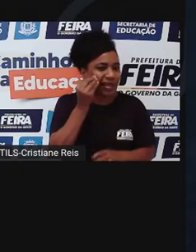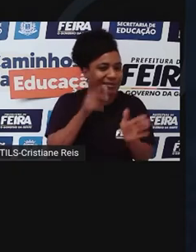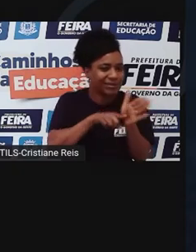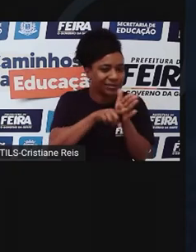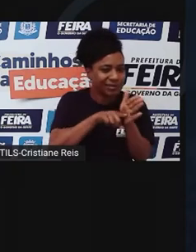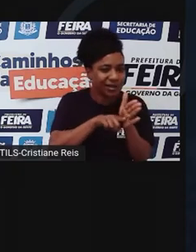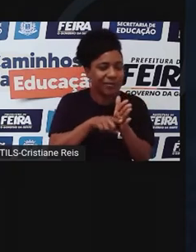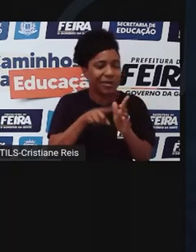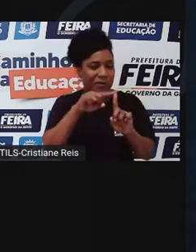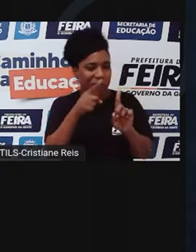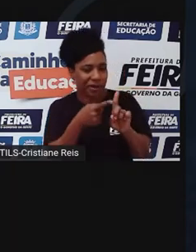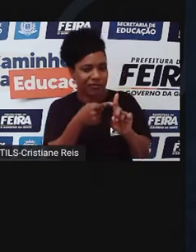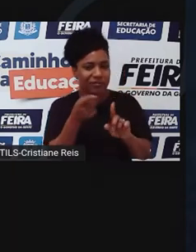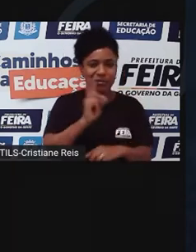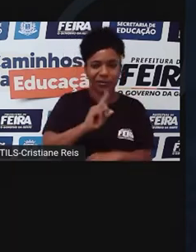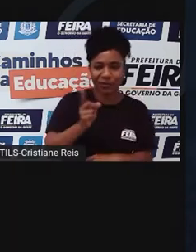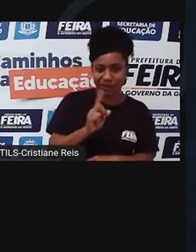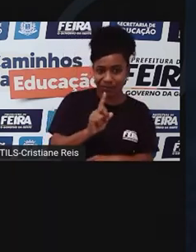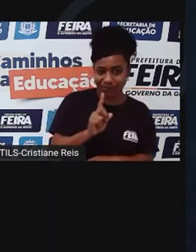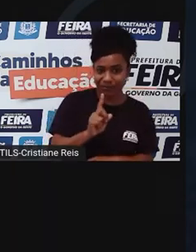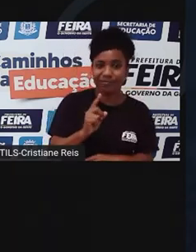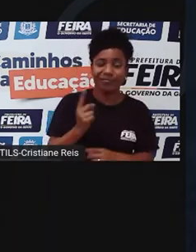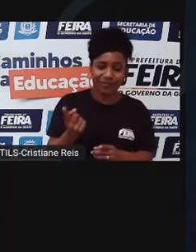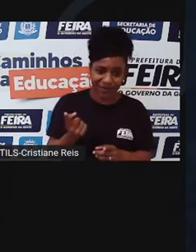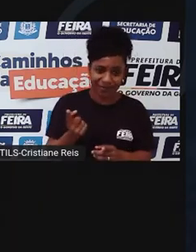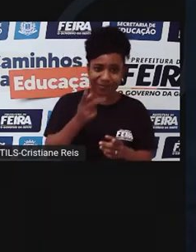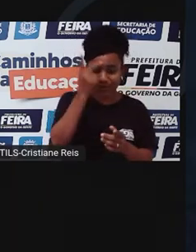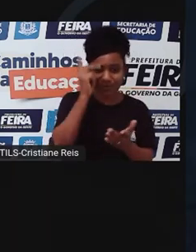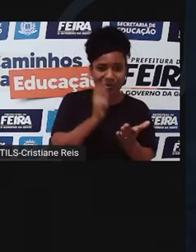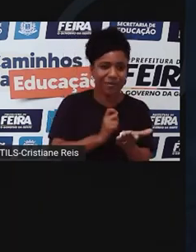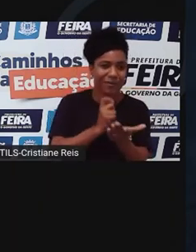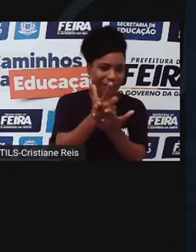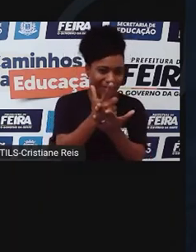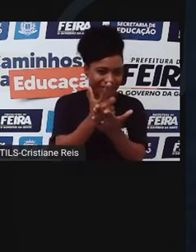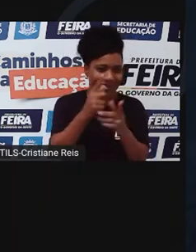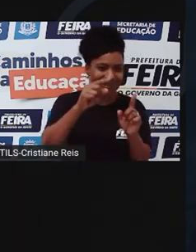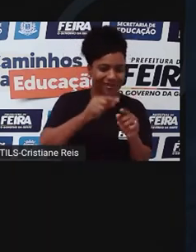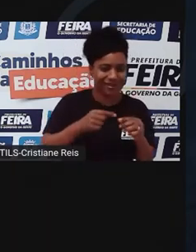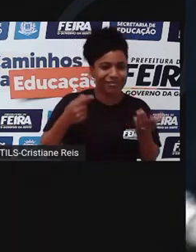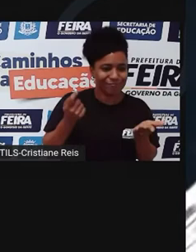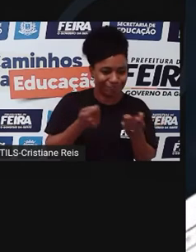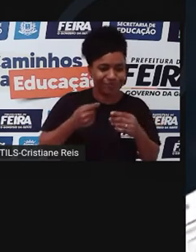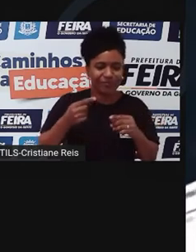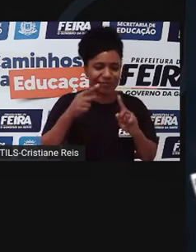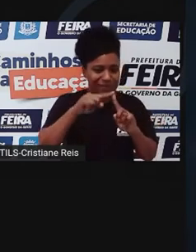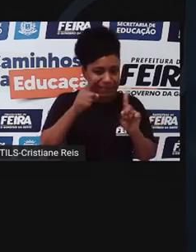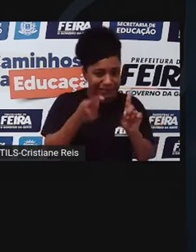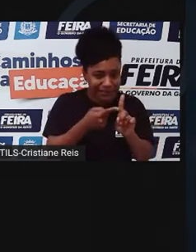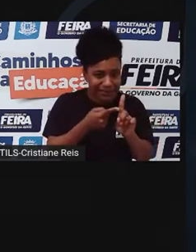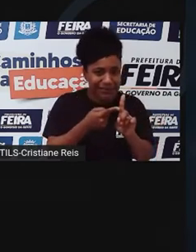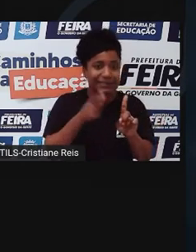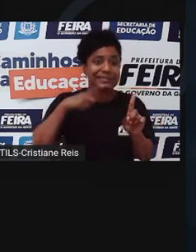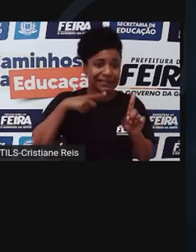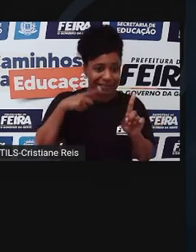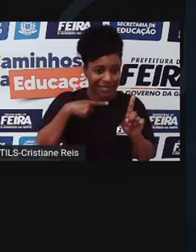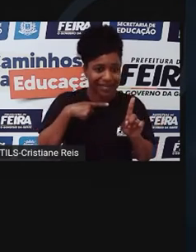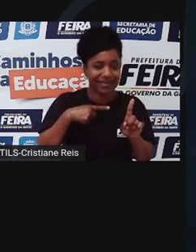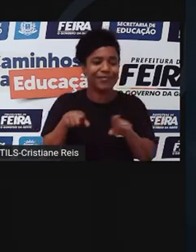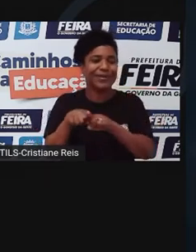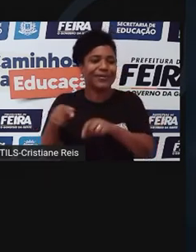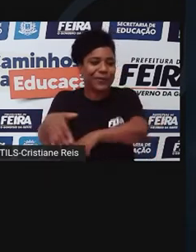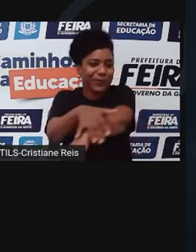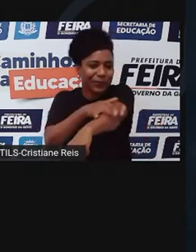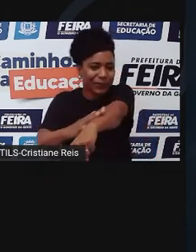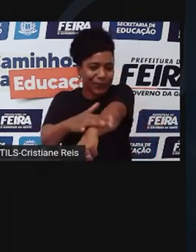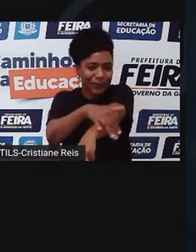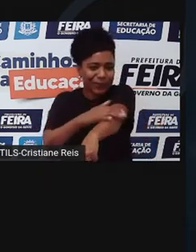descobriram que certos produtos como loção hidratante eram comprados nos primeiros meses. Foi assim que, segundo a famosa reportagem de Charles Duhigg,